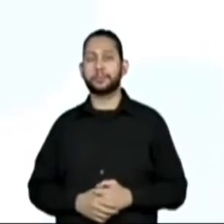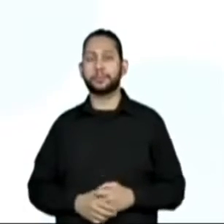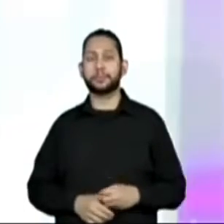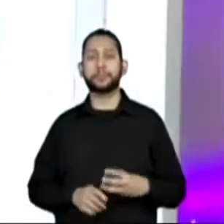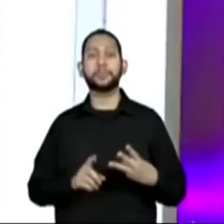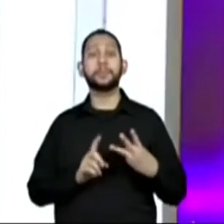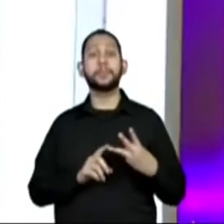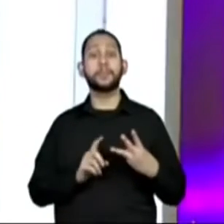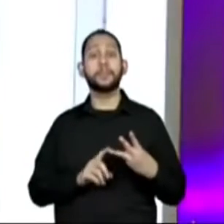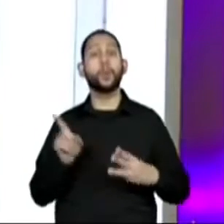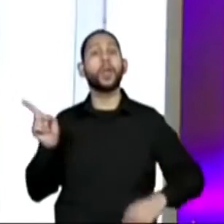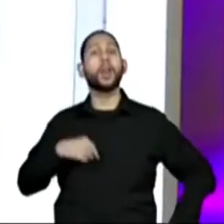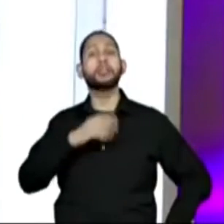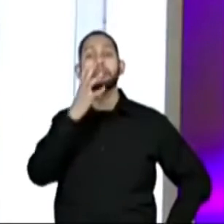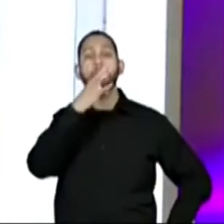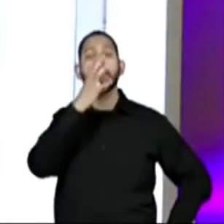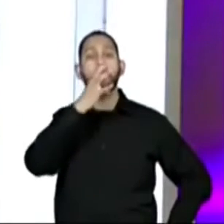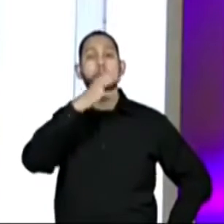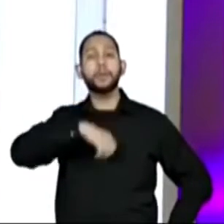O Enzo disse teimosa.